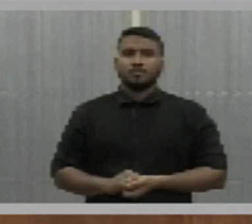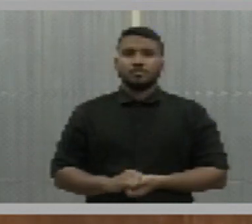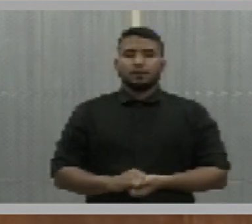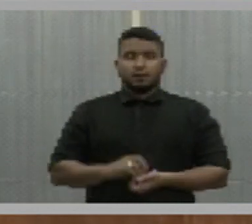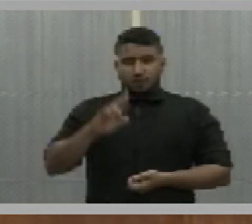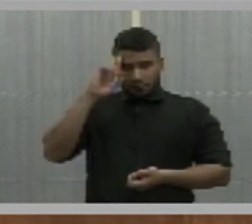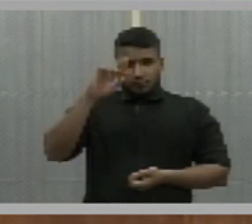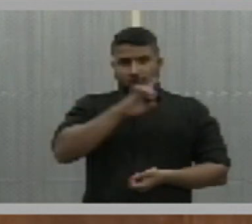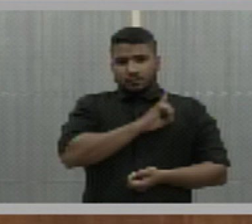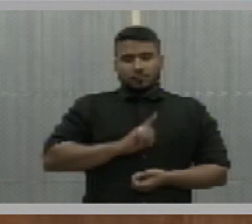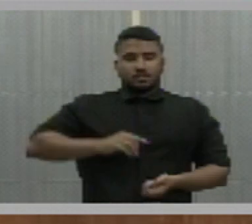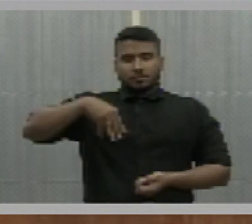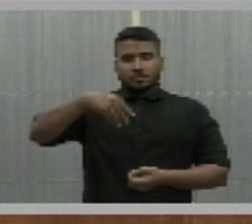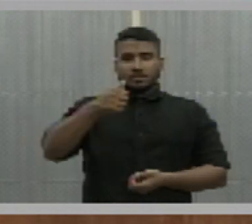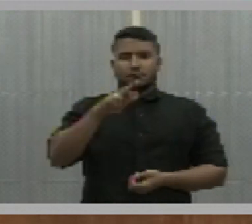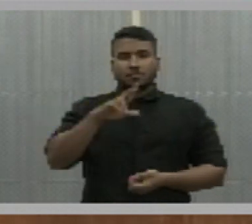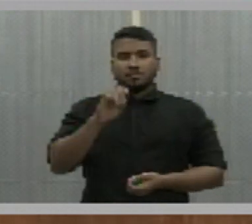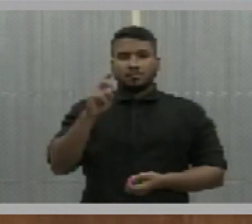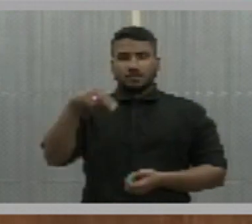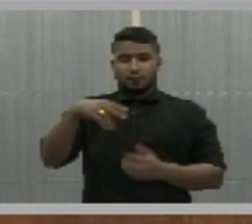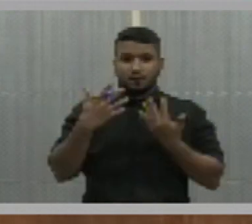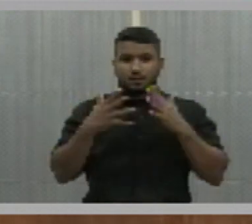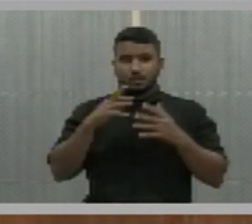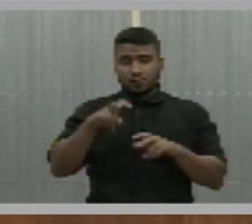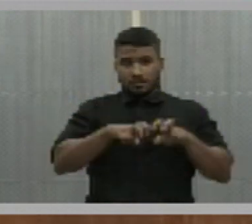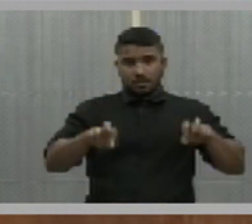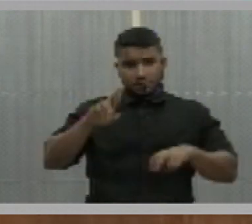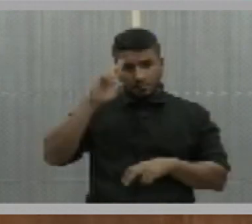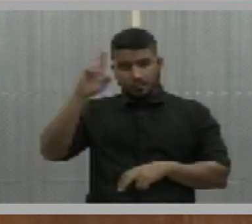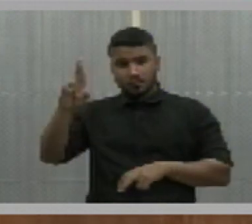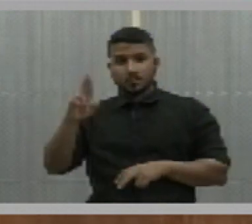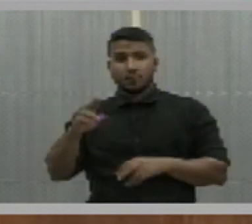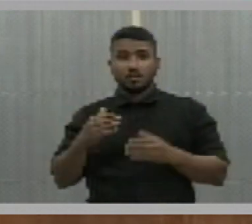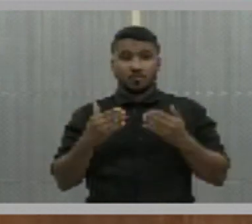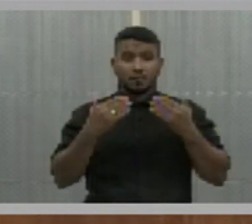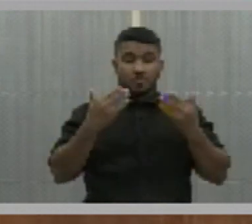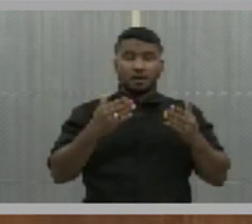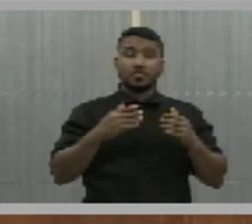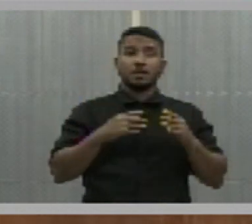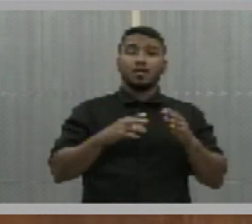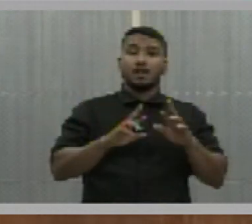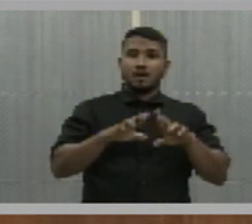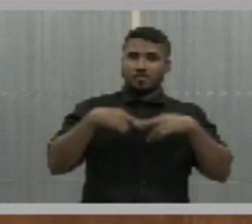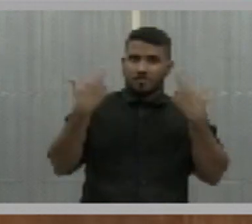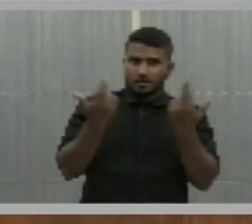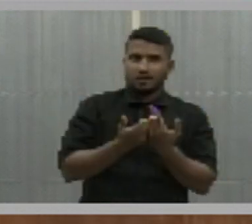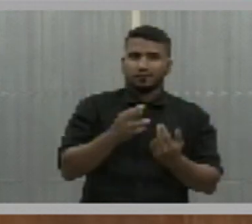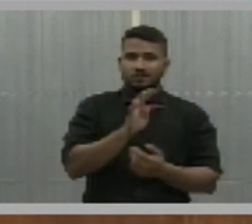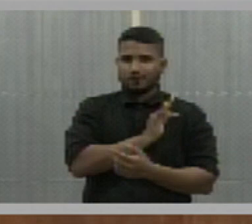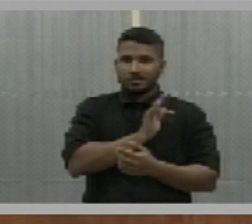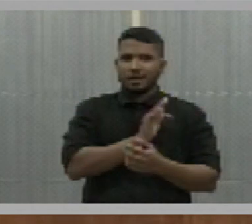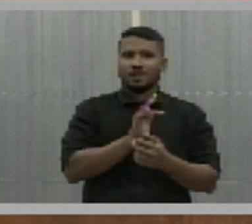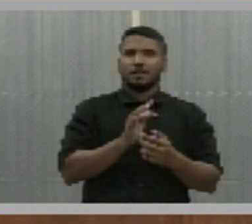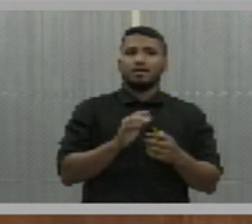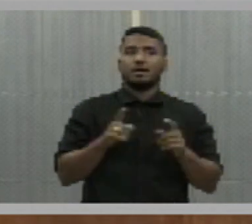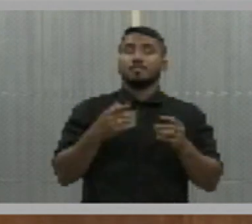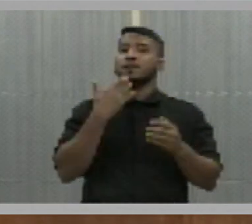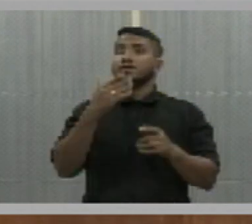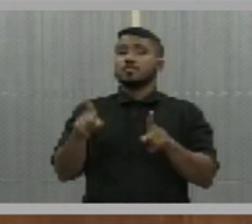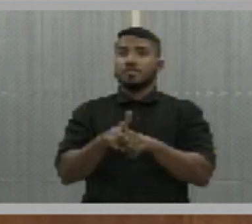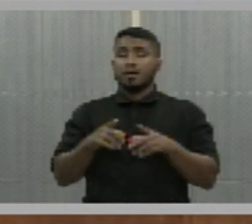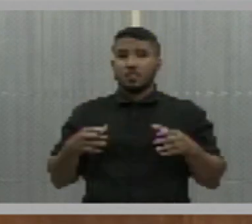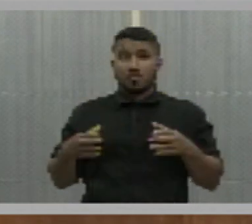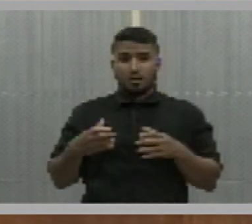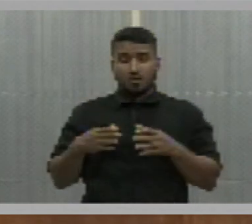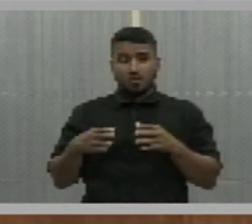O senhor deputado Marlon Menezes parabenizou a decisão da mesa diretora de transmitir as sessões das comissões técnicas e solicitou da liderança do governo que